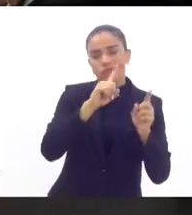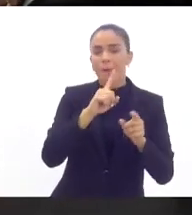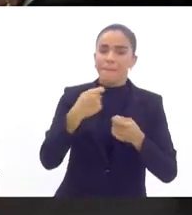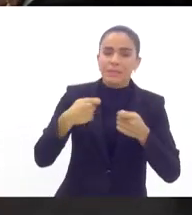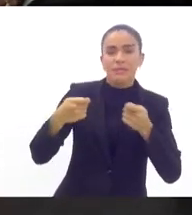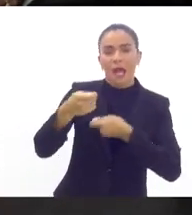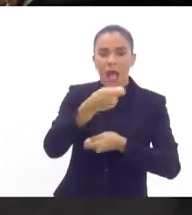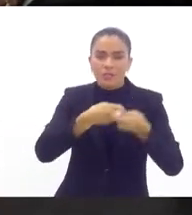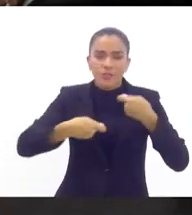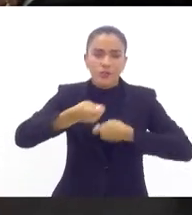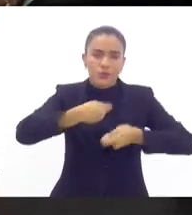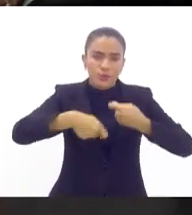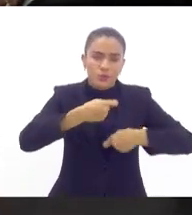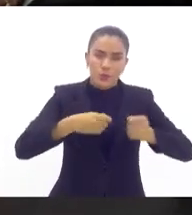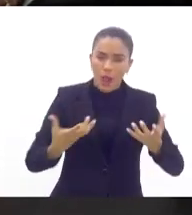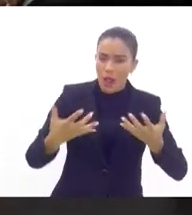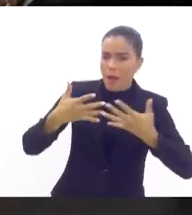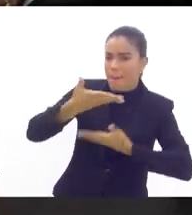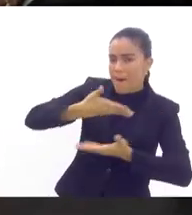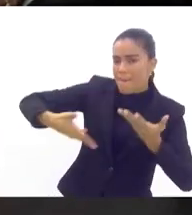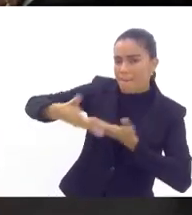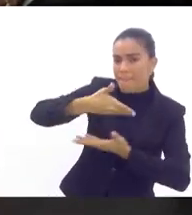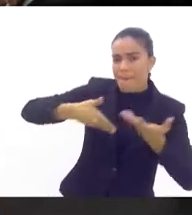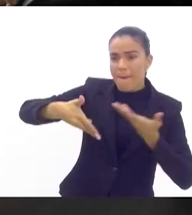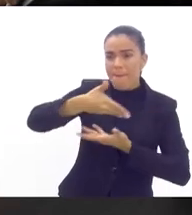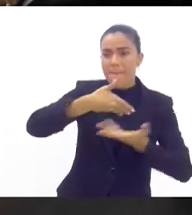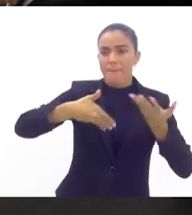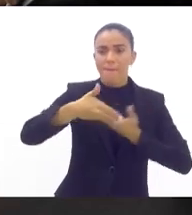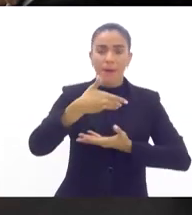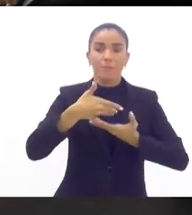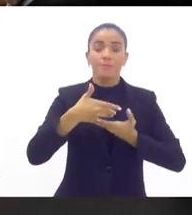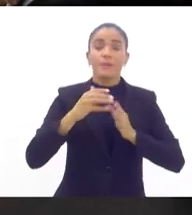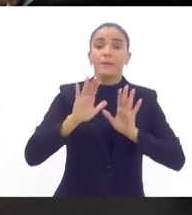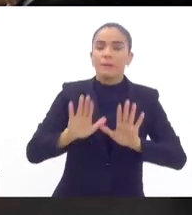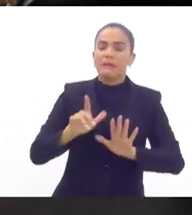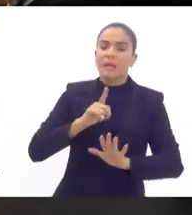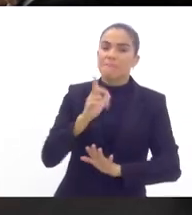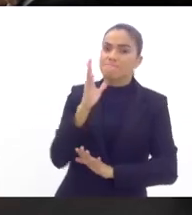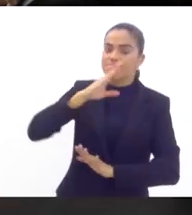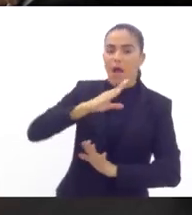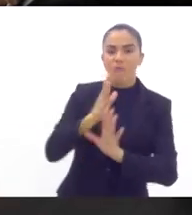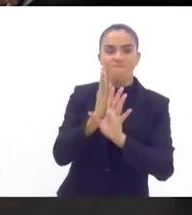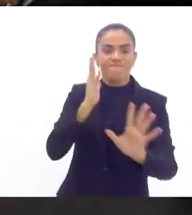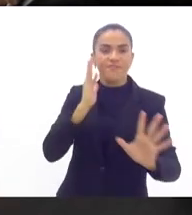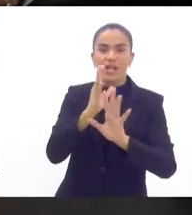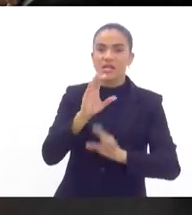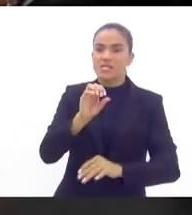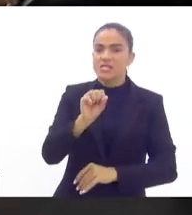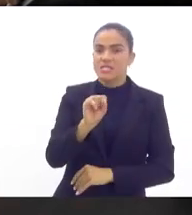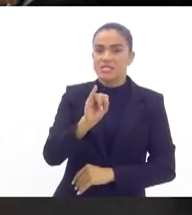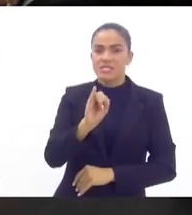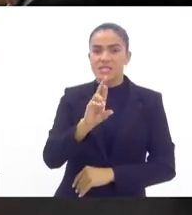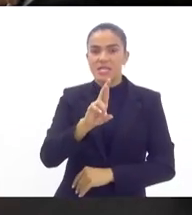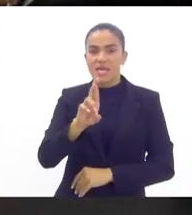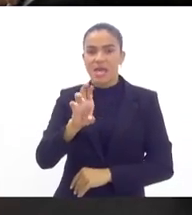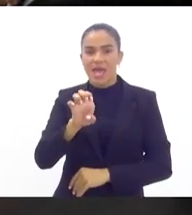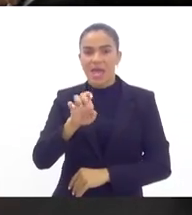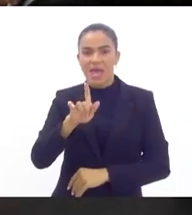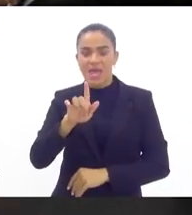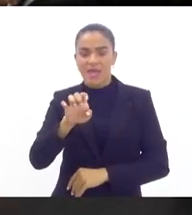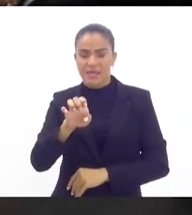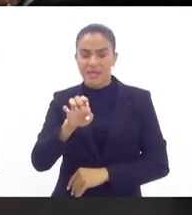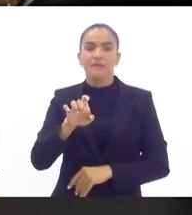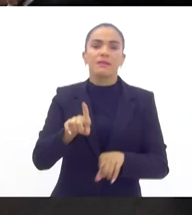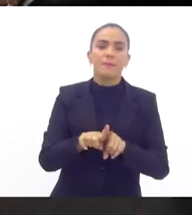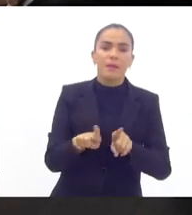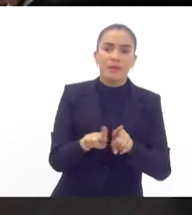articulação da rede maior integração comunicação da rede a gente tem essa maldita fila do sisreg aí que é uma dificuldade muito grande